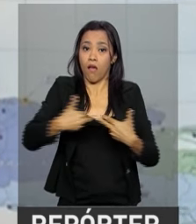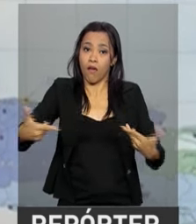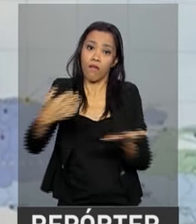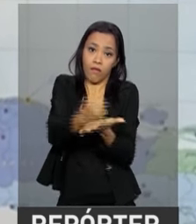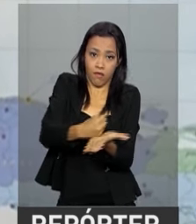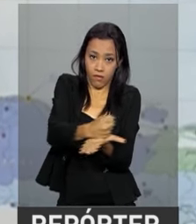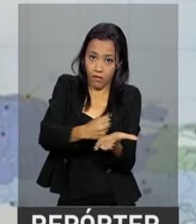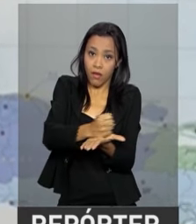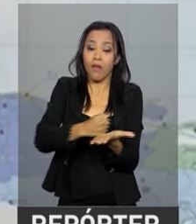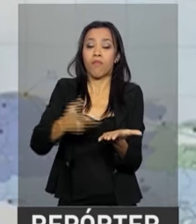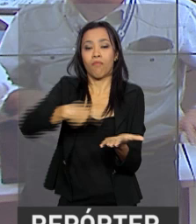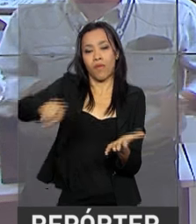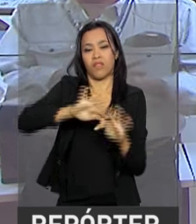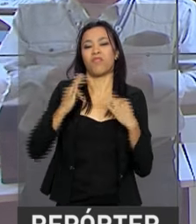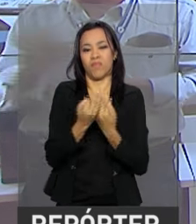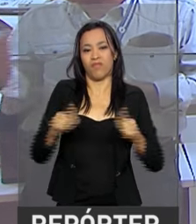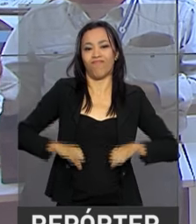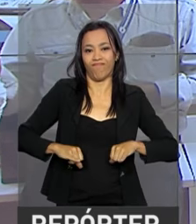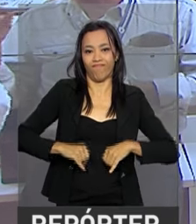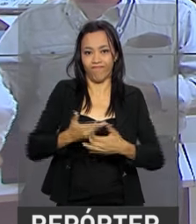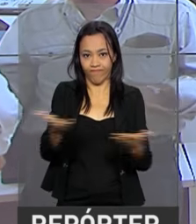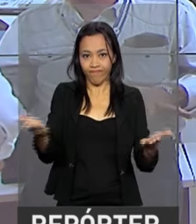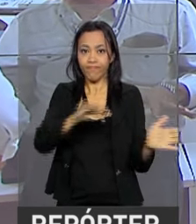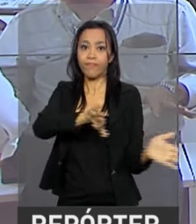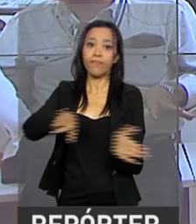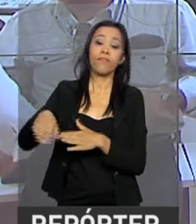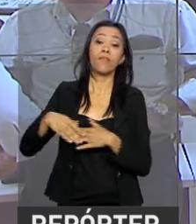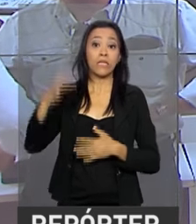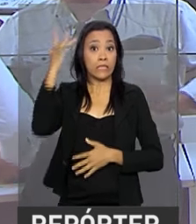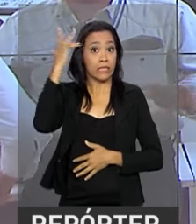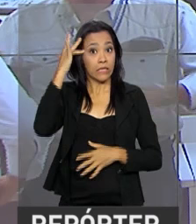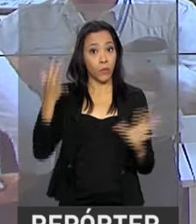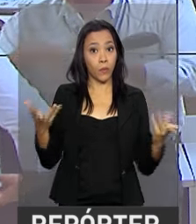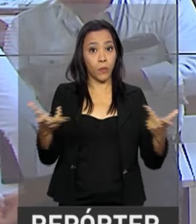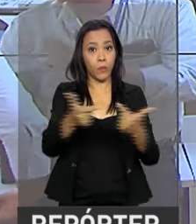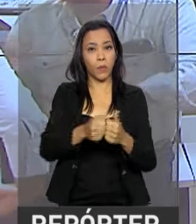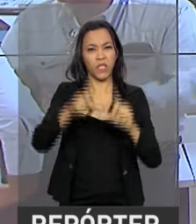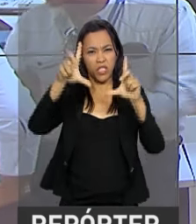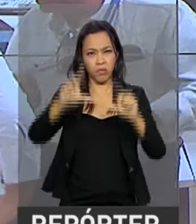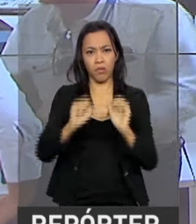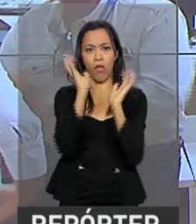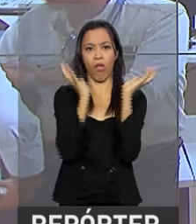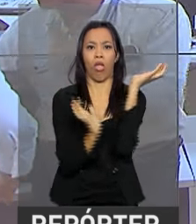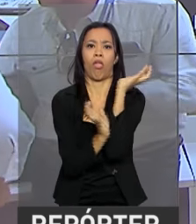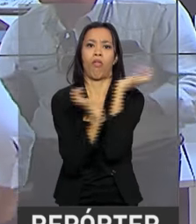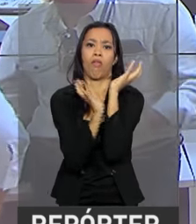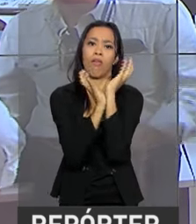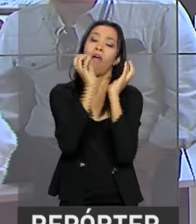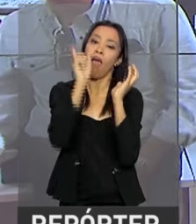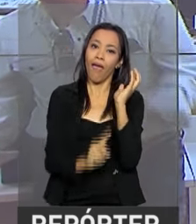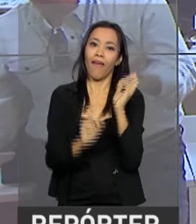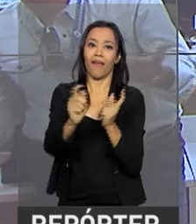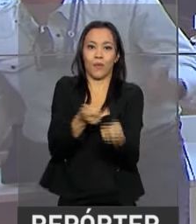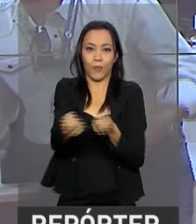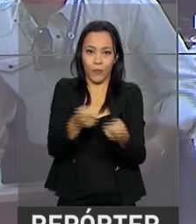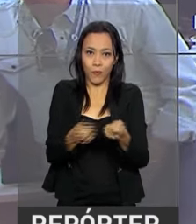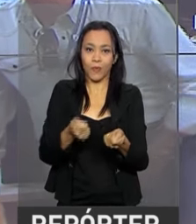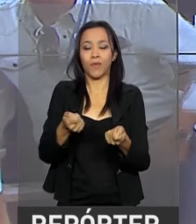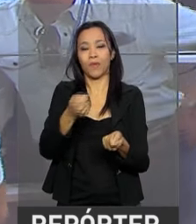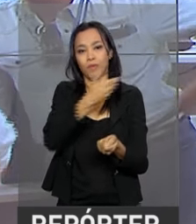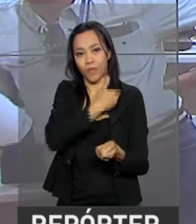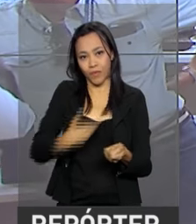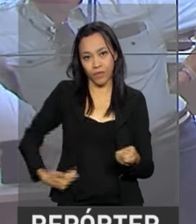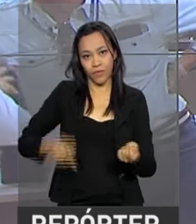população atingida. Mais eficiência e menos burocracia. economia para o estado e benefícios